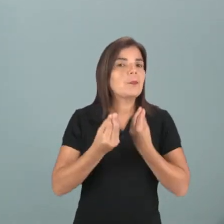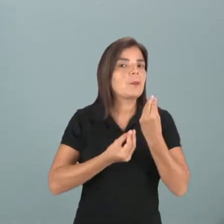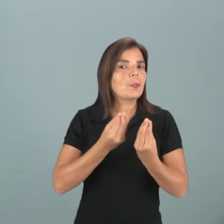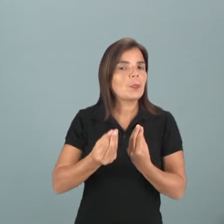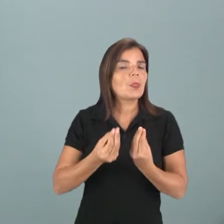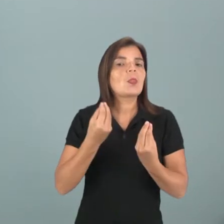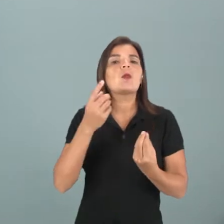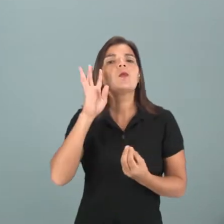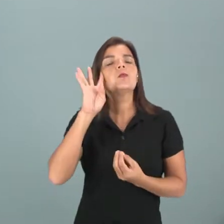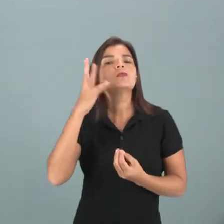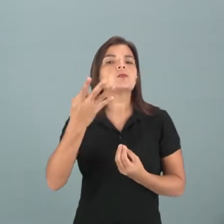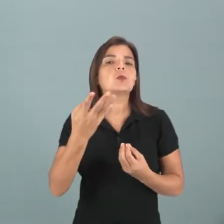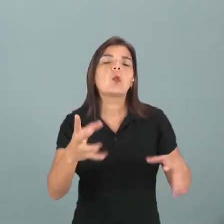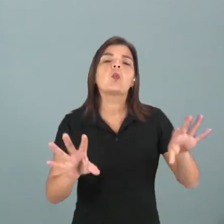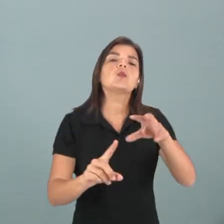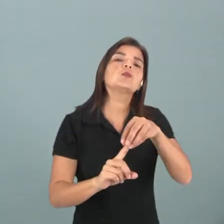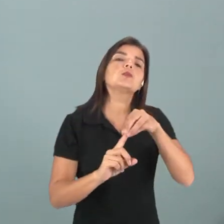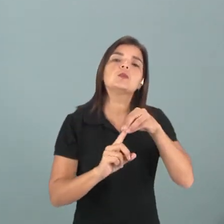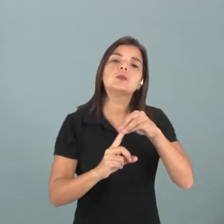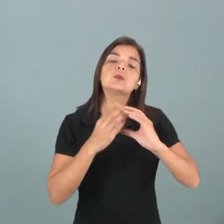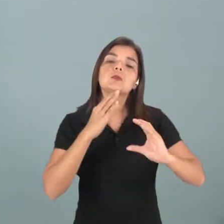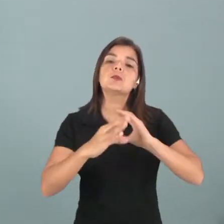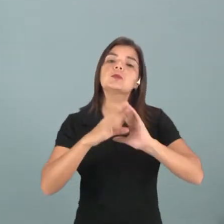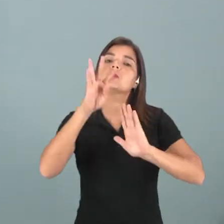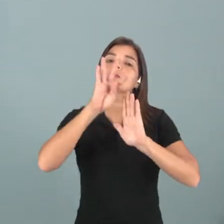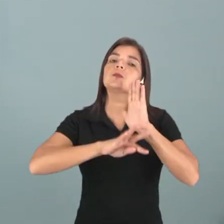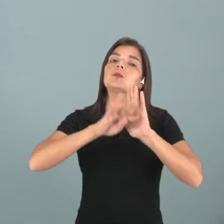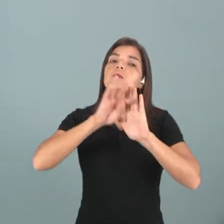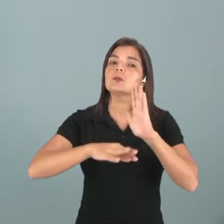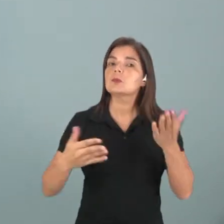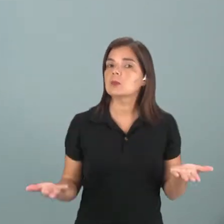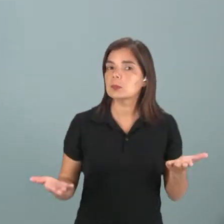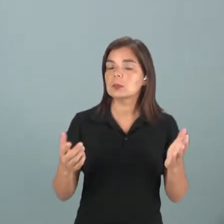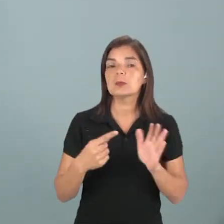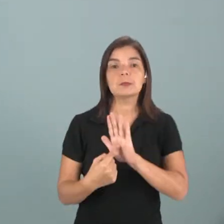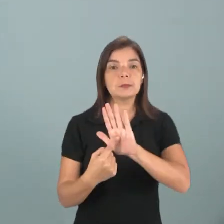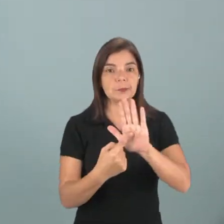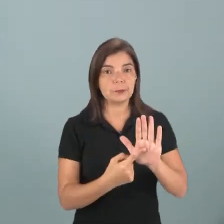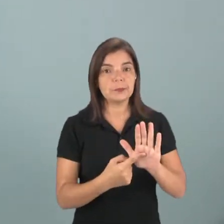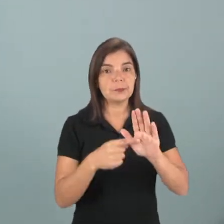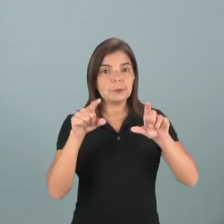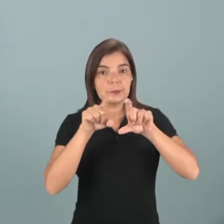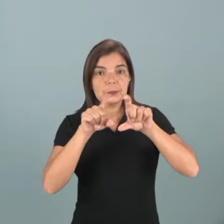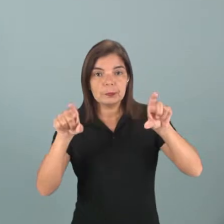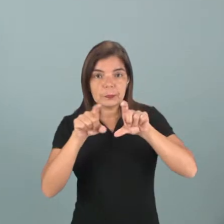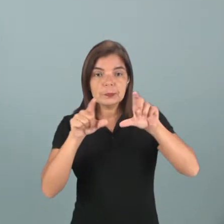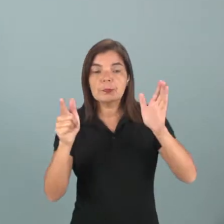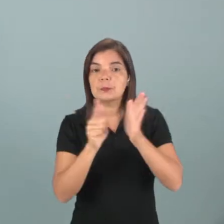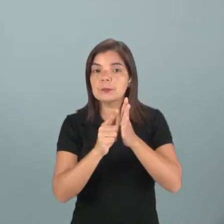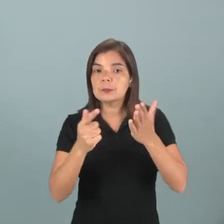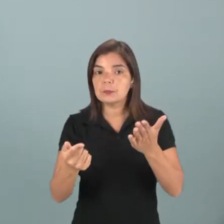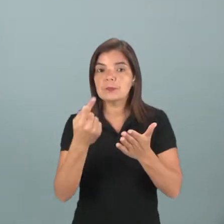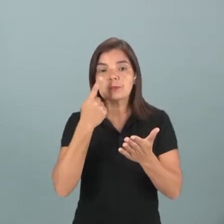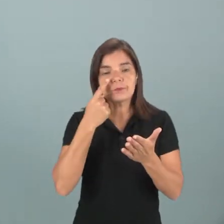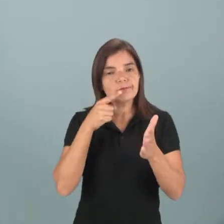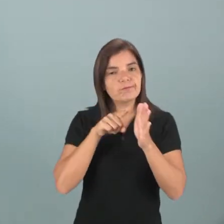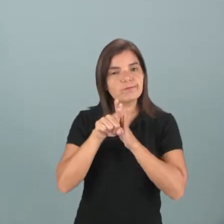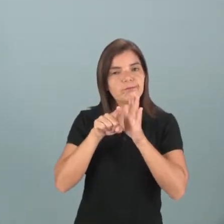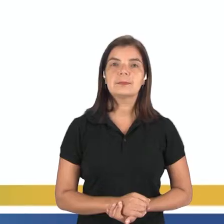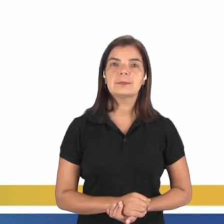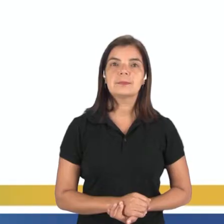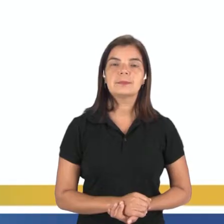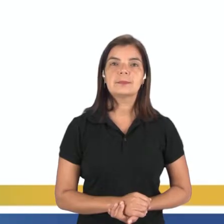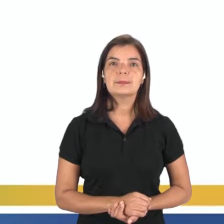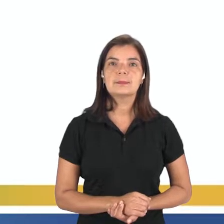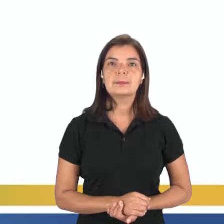nós descobrimos a intenção comunicativa nos textos? Vamos lá, vou apresentar uma manchete para vocês e fazer algumas